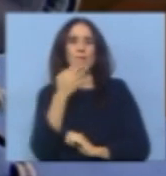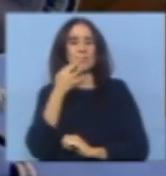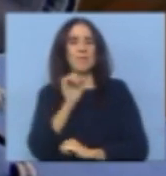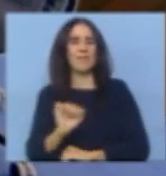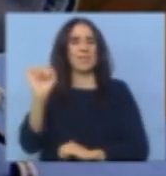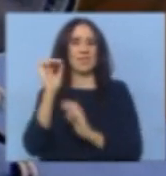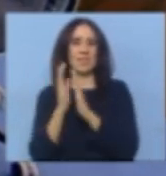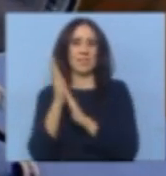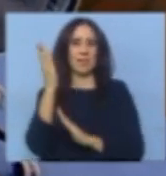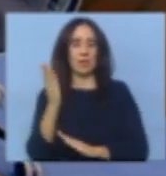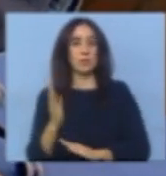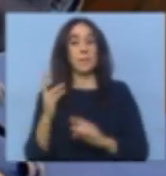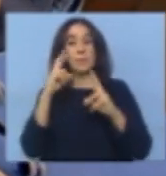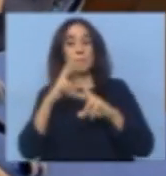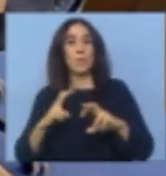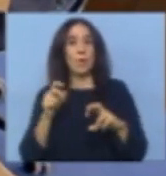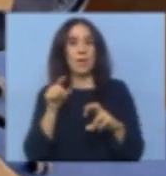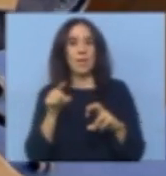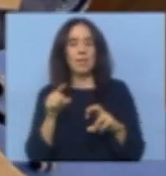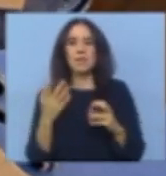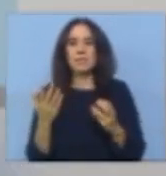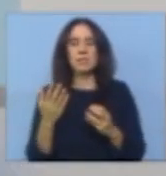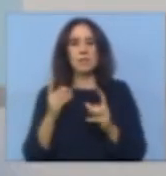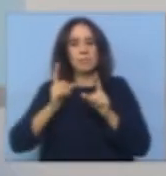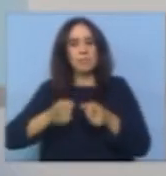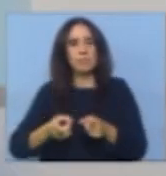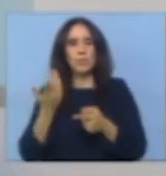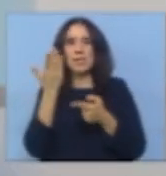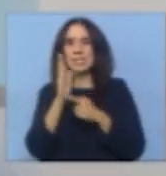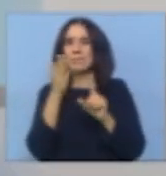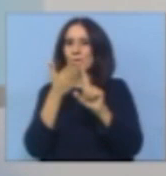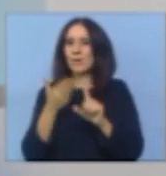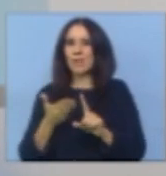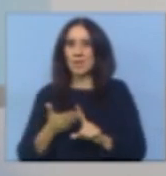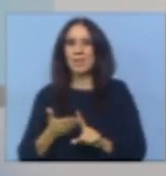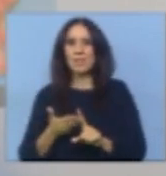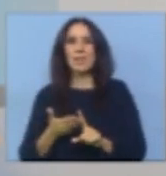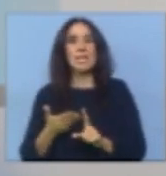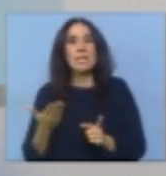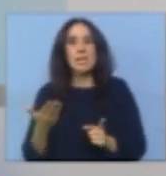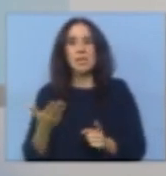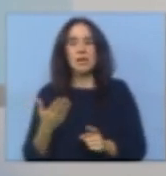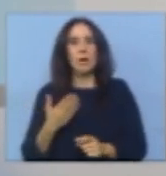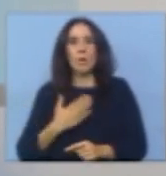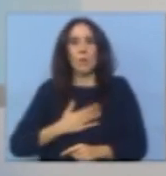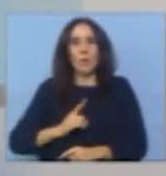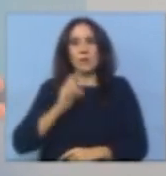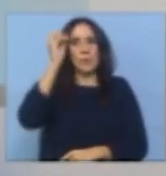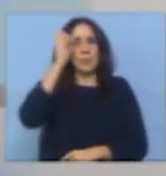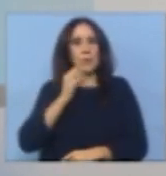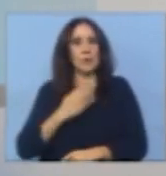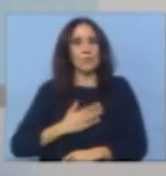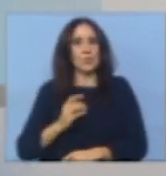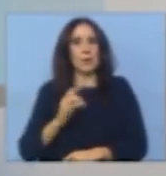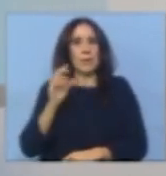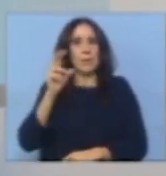Deus. E essa descoberta é feita a partir de um exemplo muito concreto que ninguém gosta, que nunca ninguém gostou, que é os